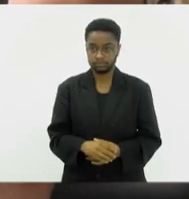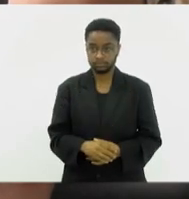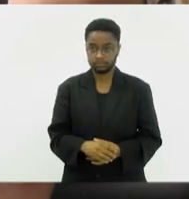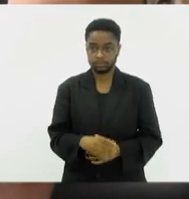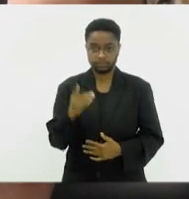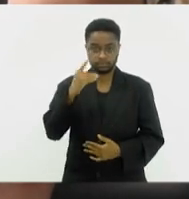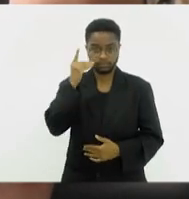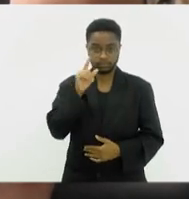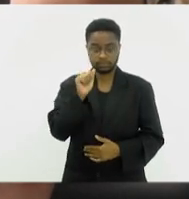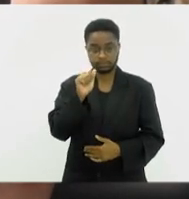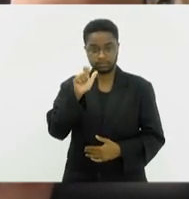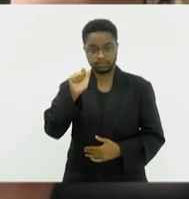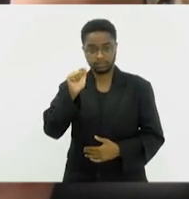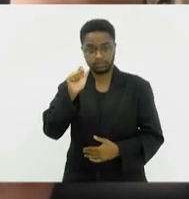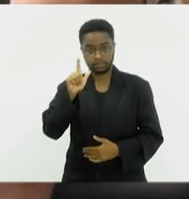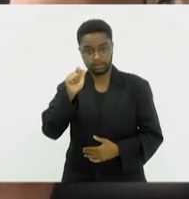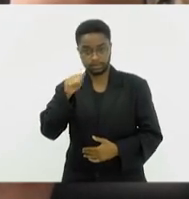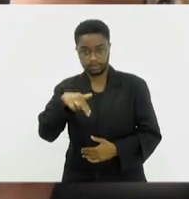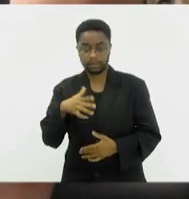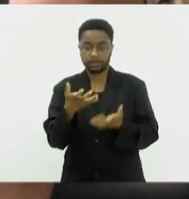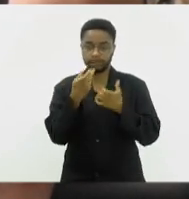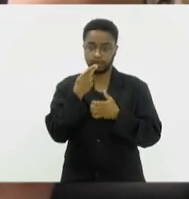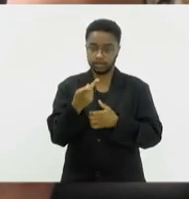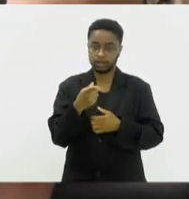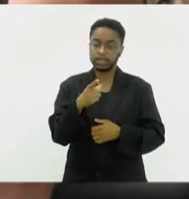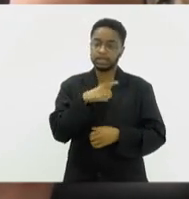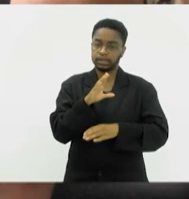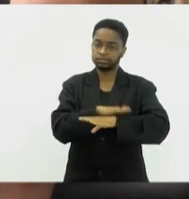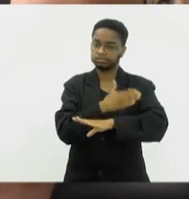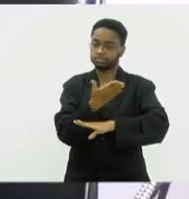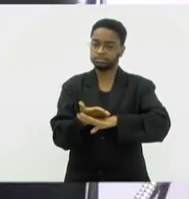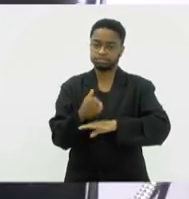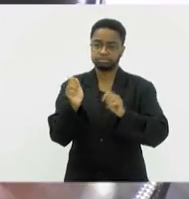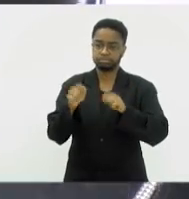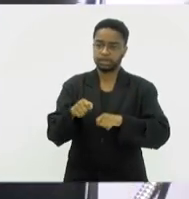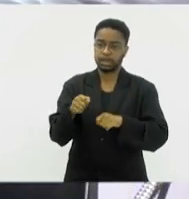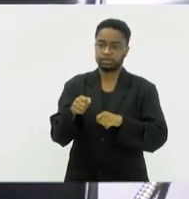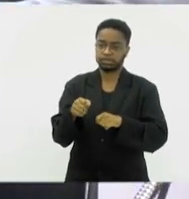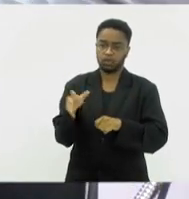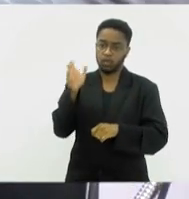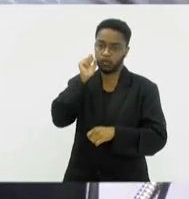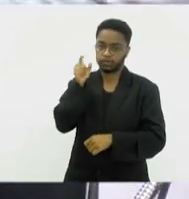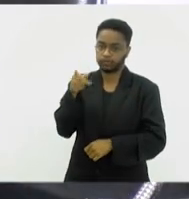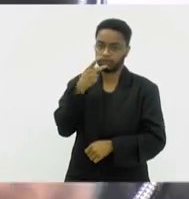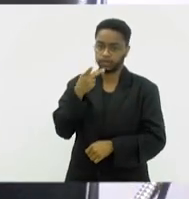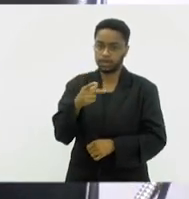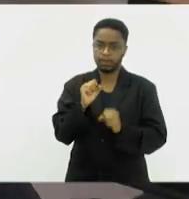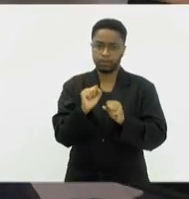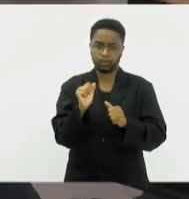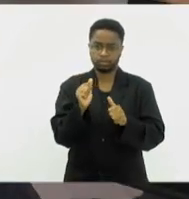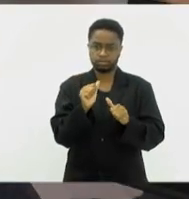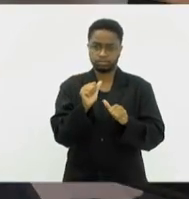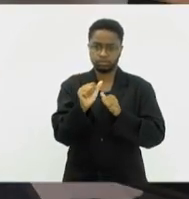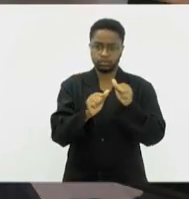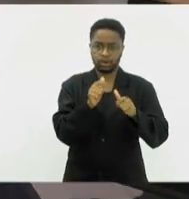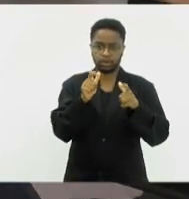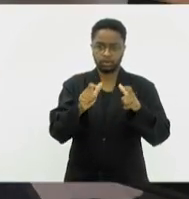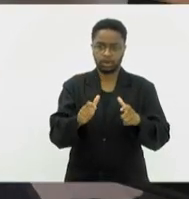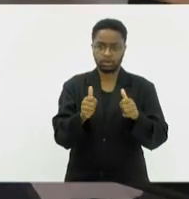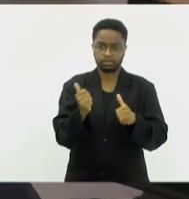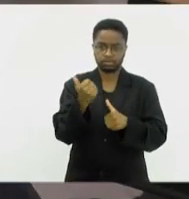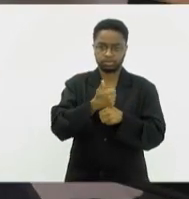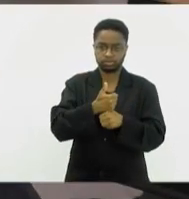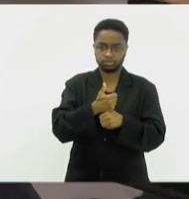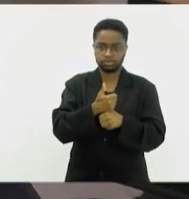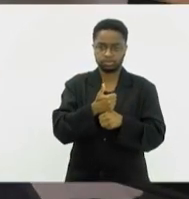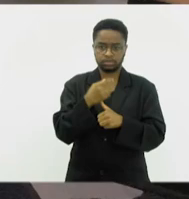ficar à vontade. Eu tenho a tarde toda para te ouvir. Então. Até às 15. Senhora Fernanda, a senhora pode trocar de lugar com o deputado Alan Lopes, por favor? Lhe